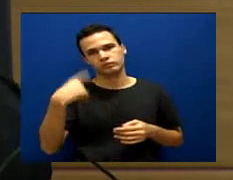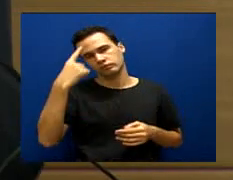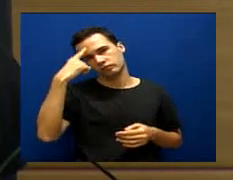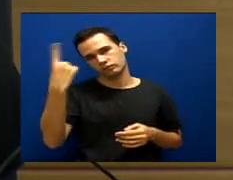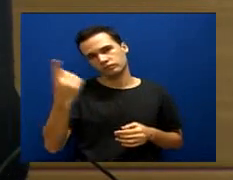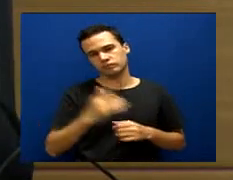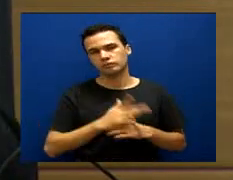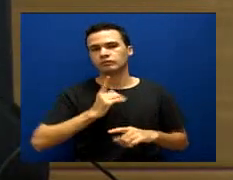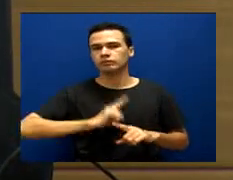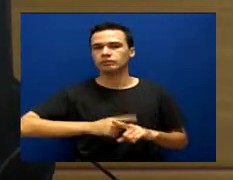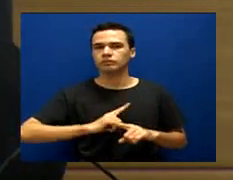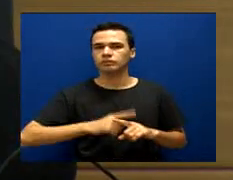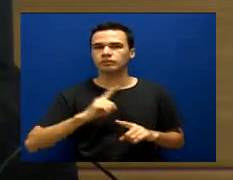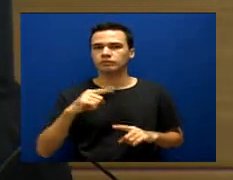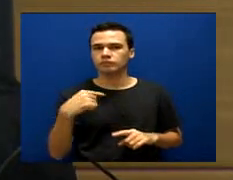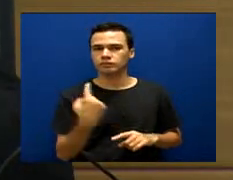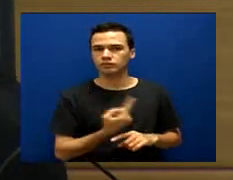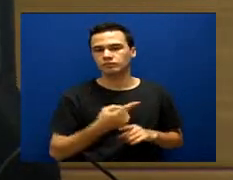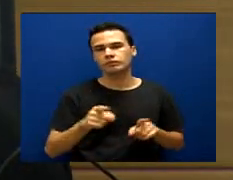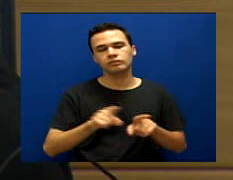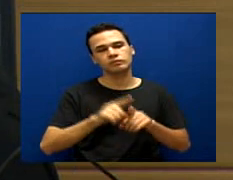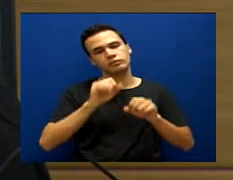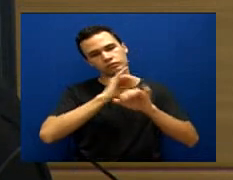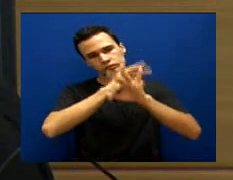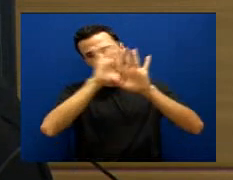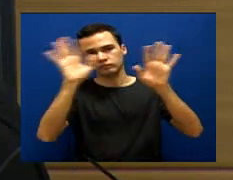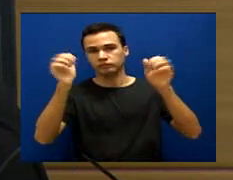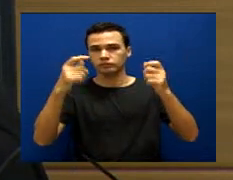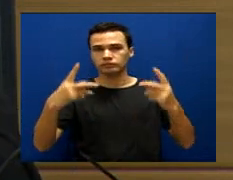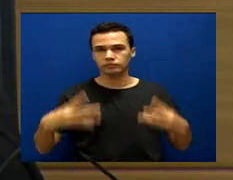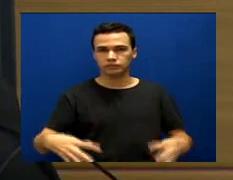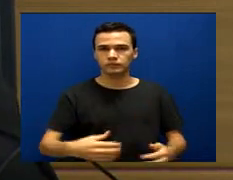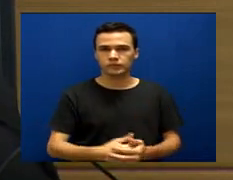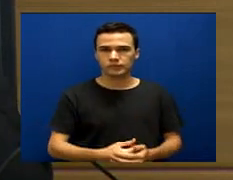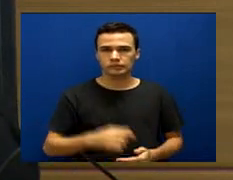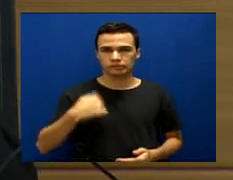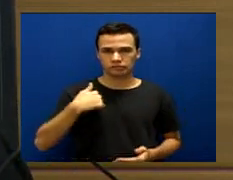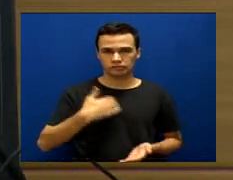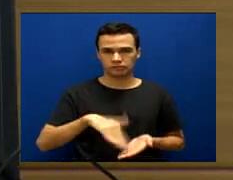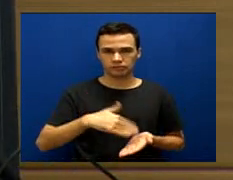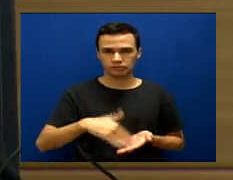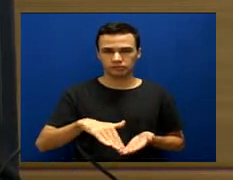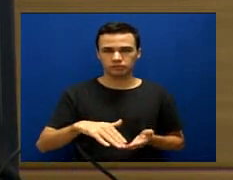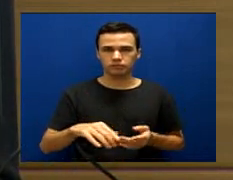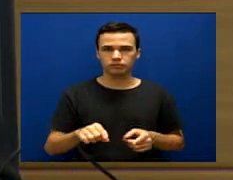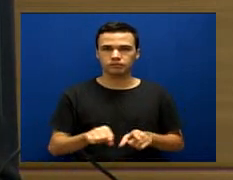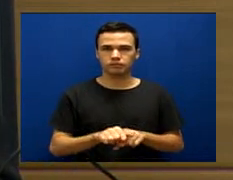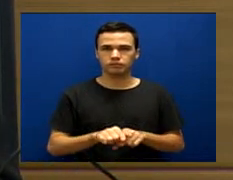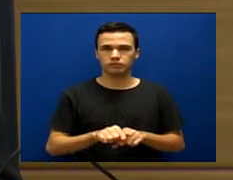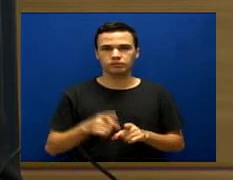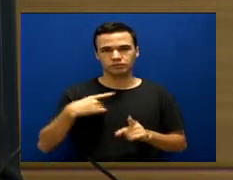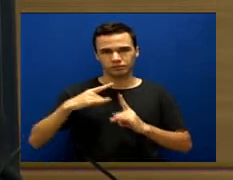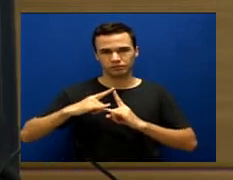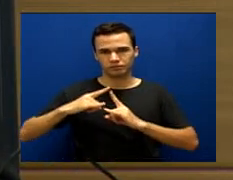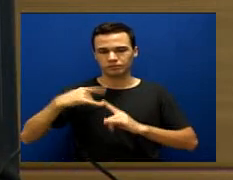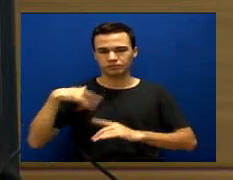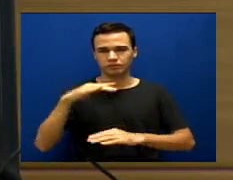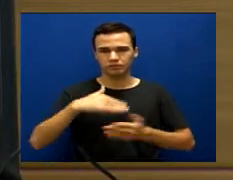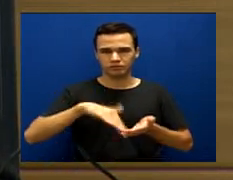viu, Yara? Porque nós, e fique bem claro isso, enquanto secretário e de estar na instituição